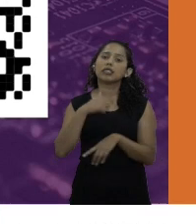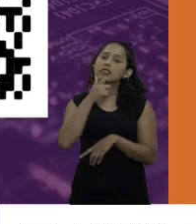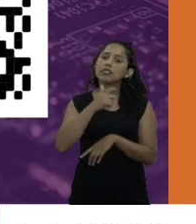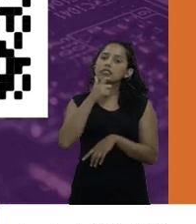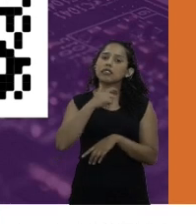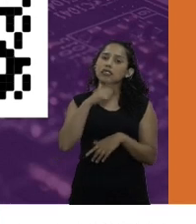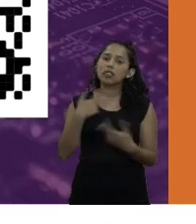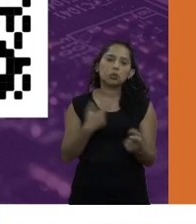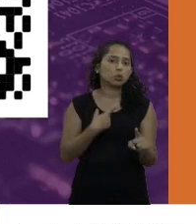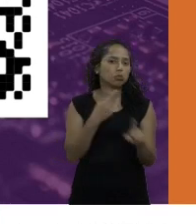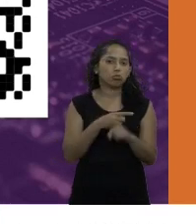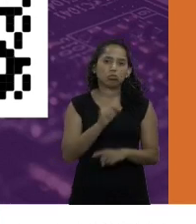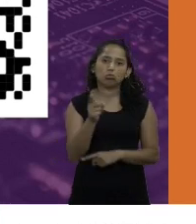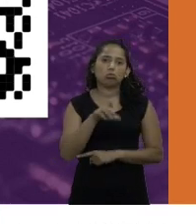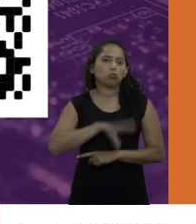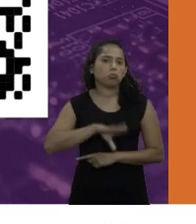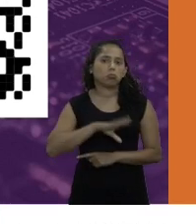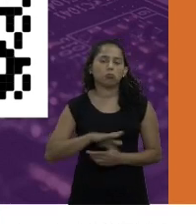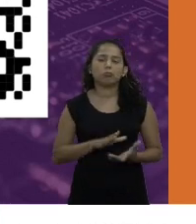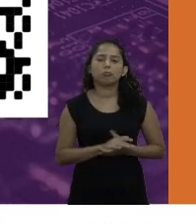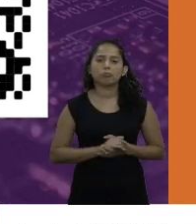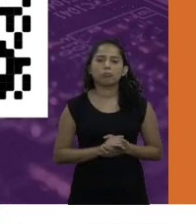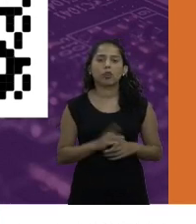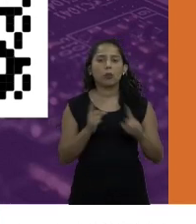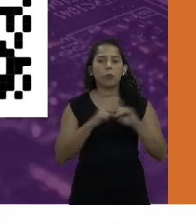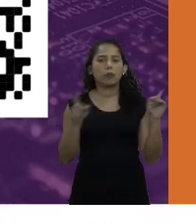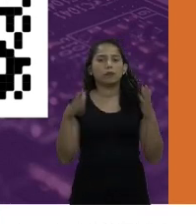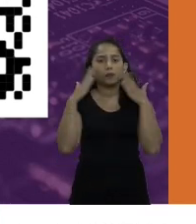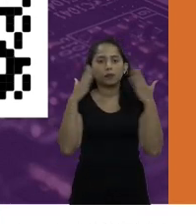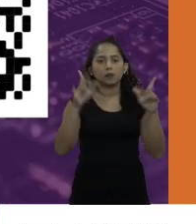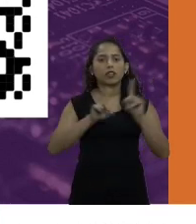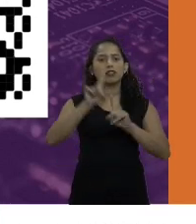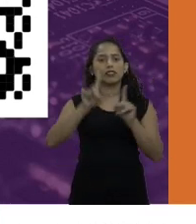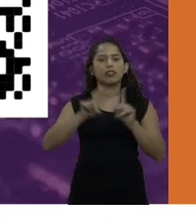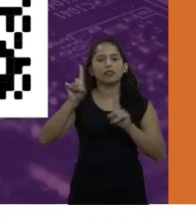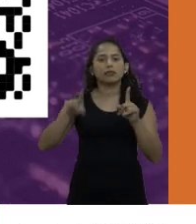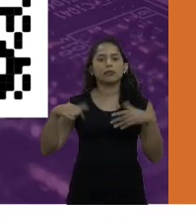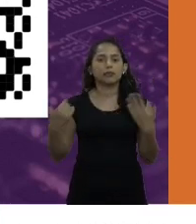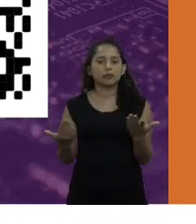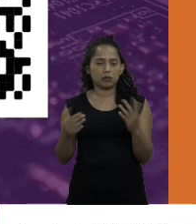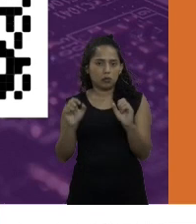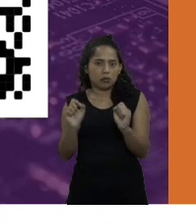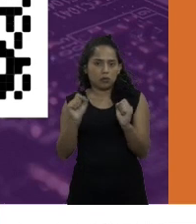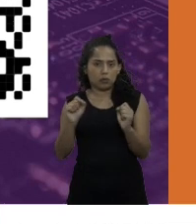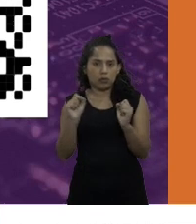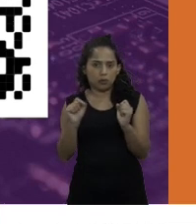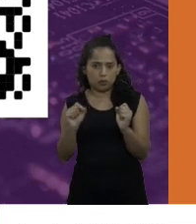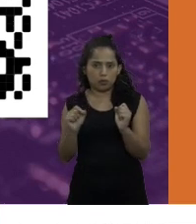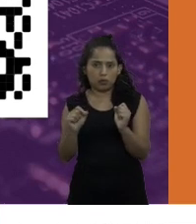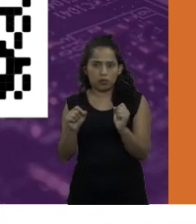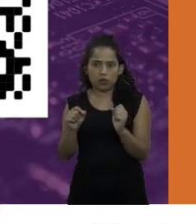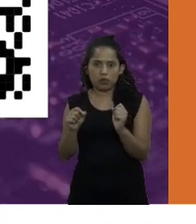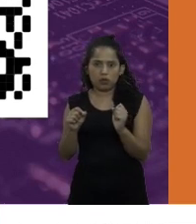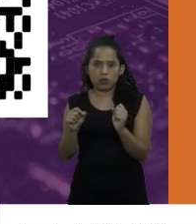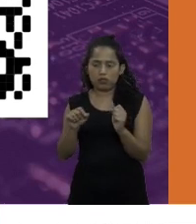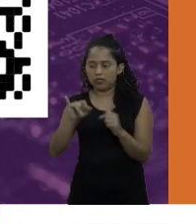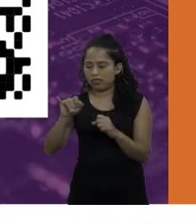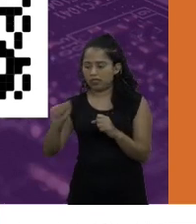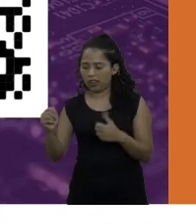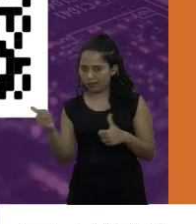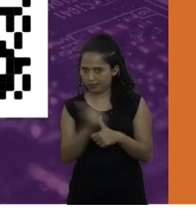Eu acabei não encontrando em português. Mas que vai dizer para vocês qual a probabilidade da inteligência artificial tomar o emprego de